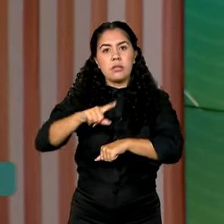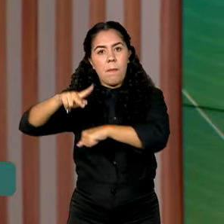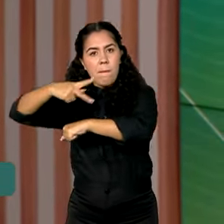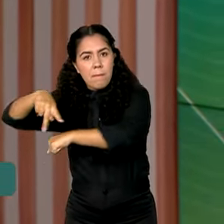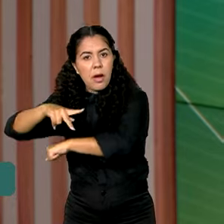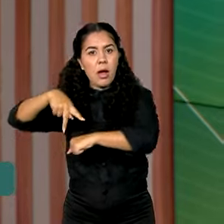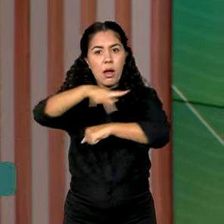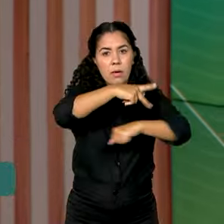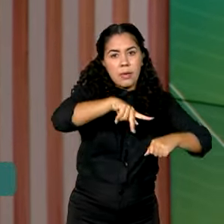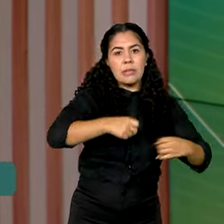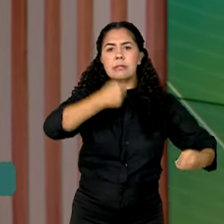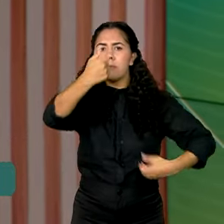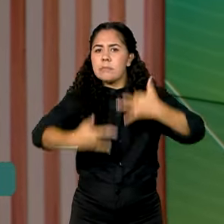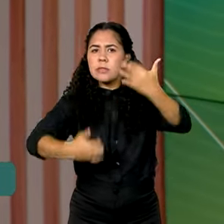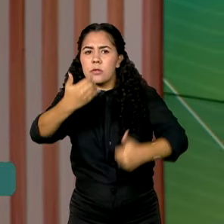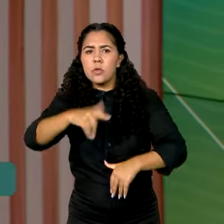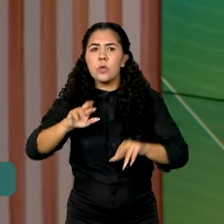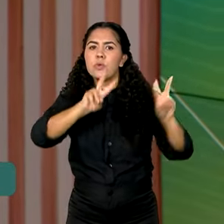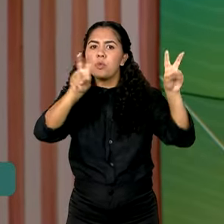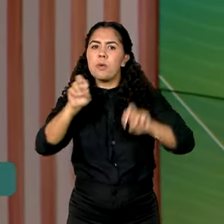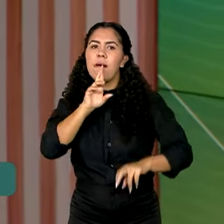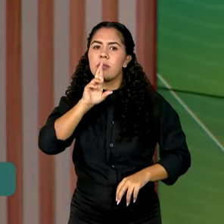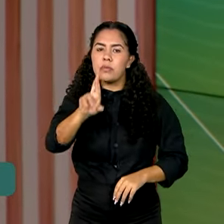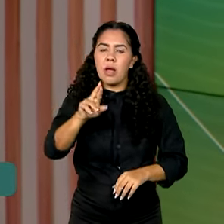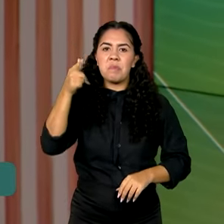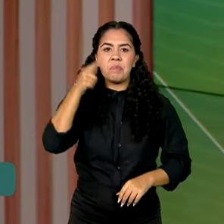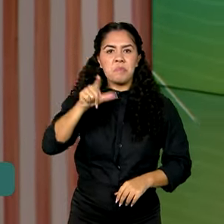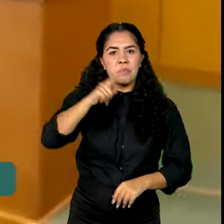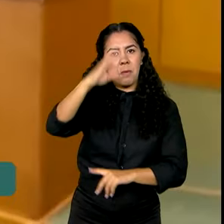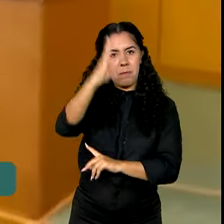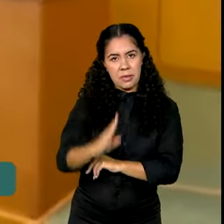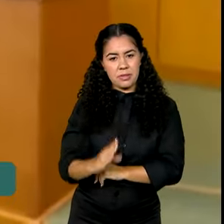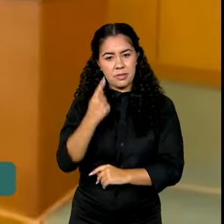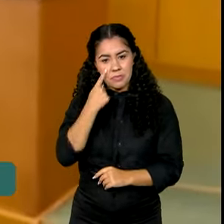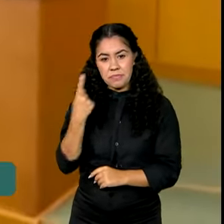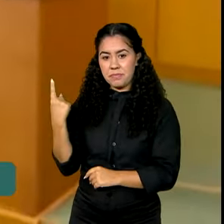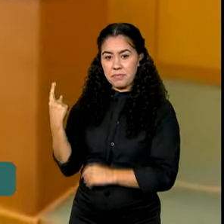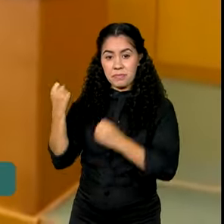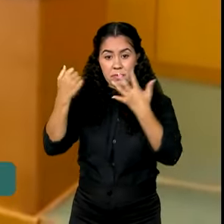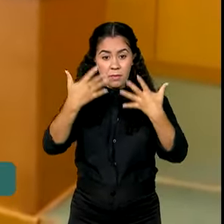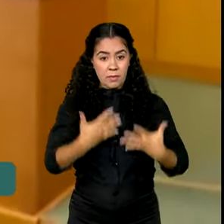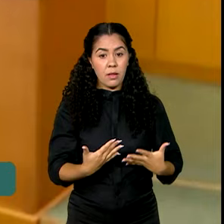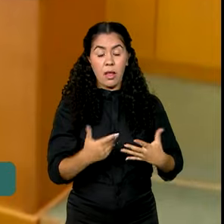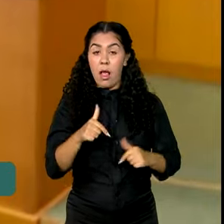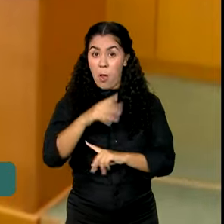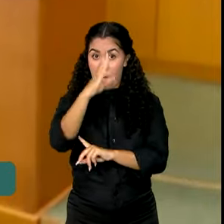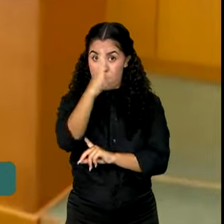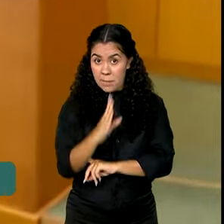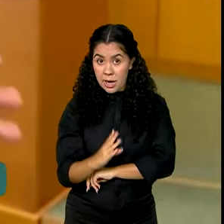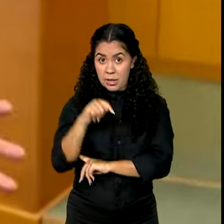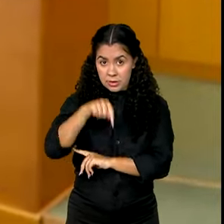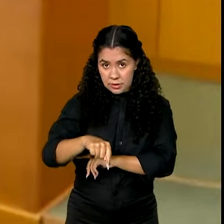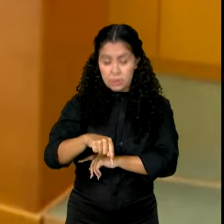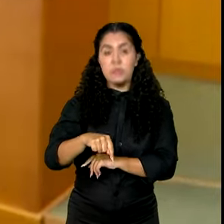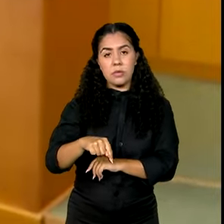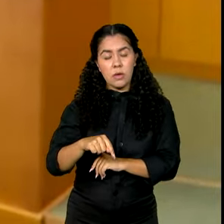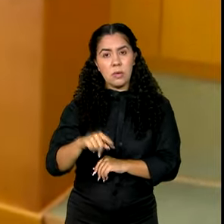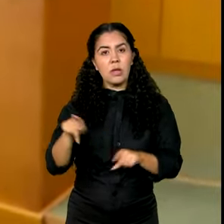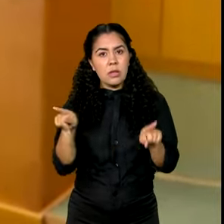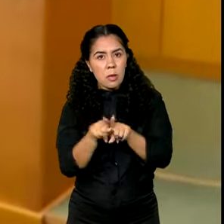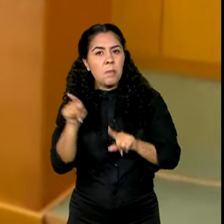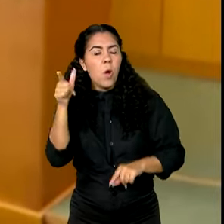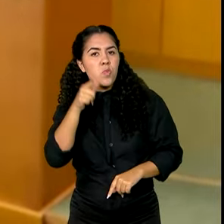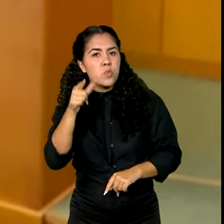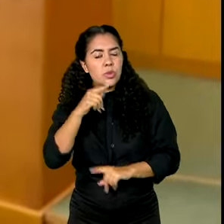internacionais e falou sobre os resultados alcançados pelo Brasil. E o destaque, o Brasil, onde, com a redução